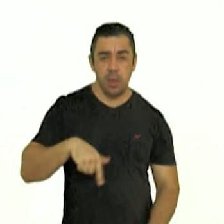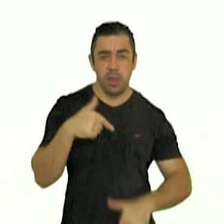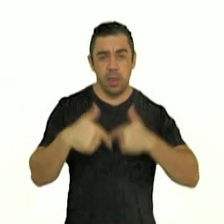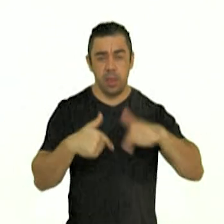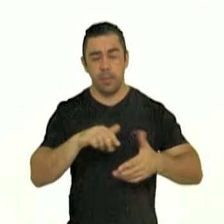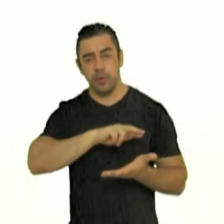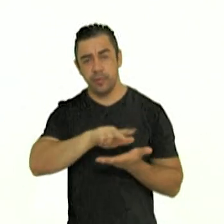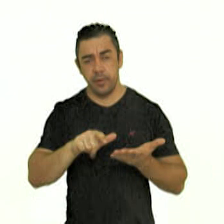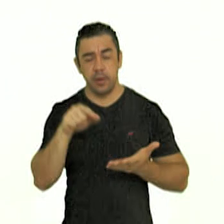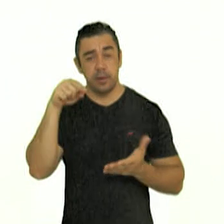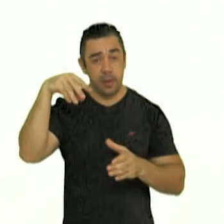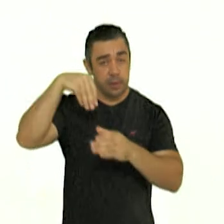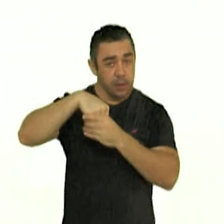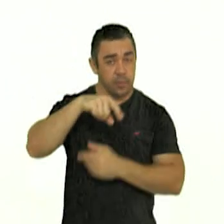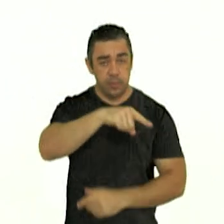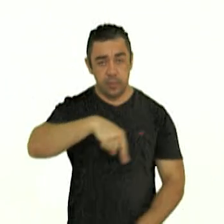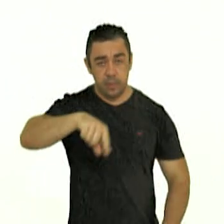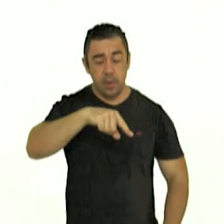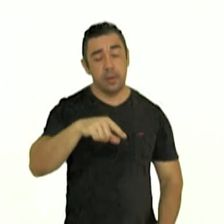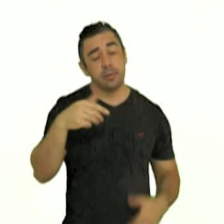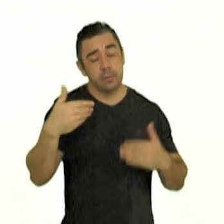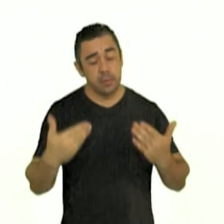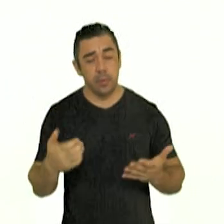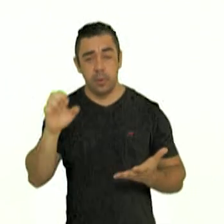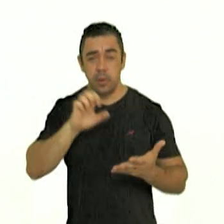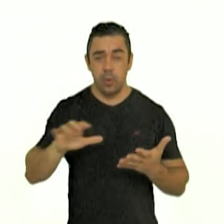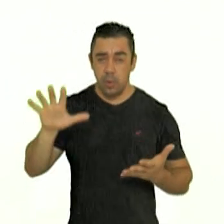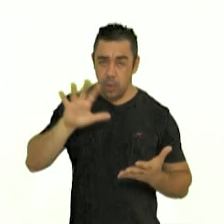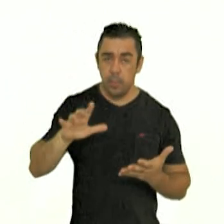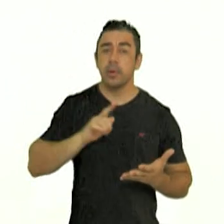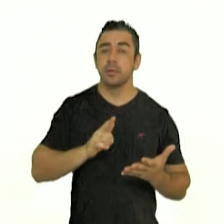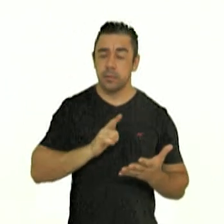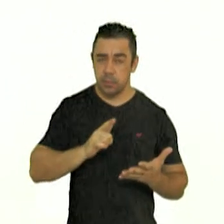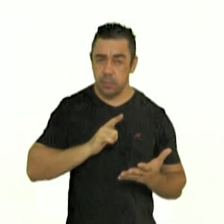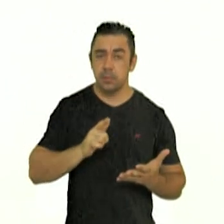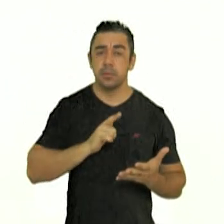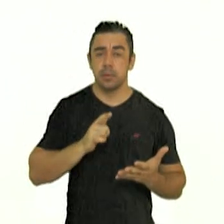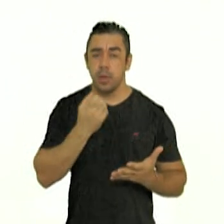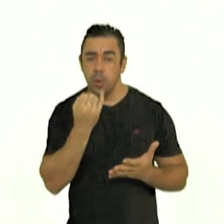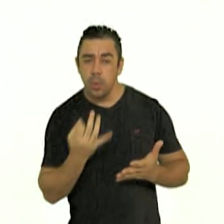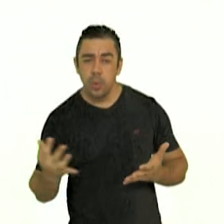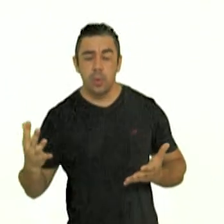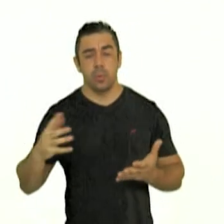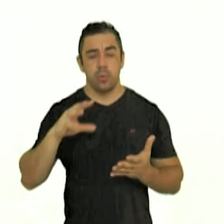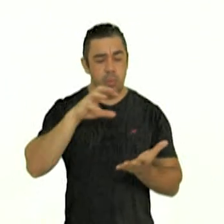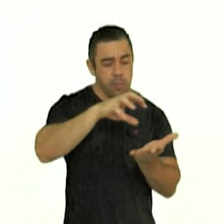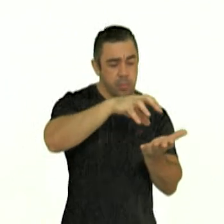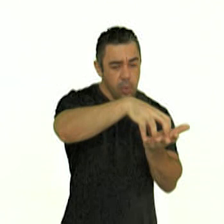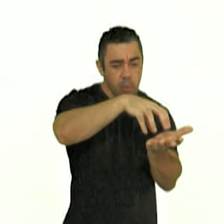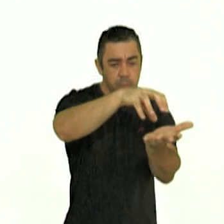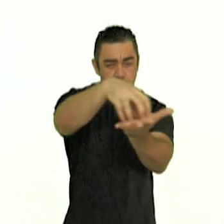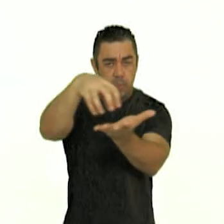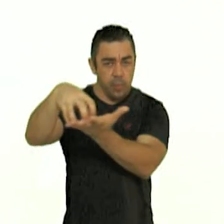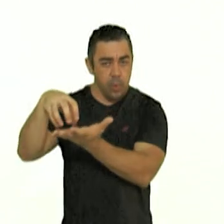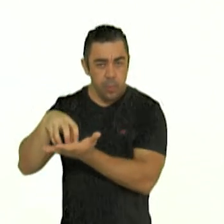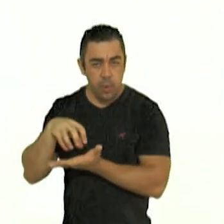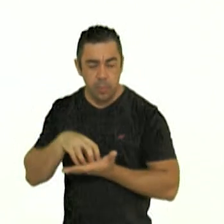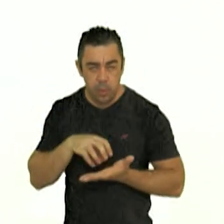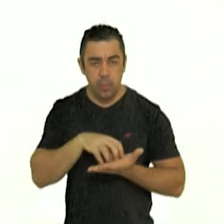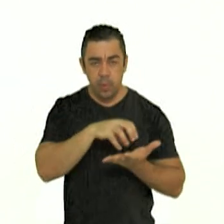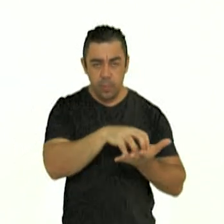sendo desenvolvidas aqui e a Europa tem alguns centros, né, alguns polos industriais, alguns parques